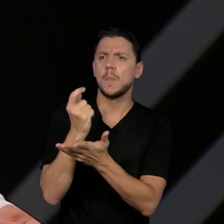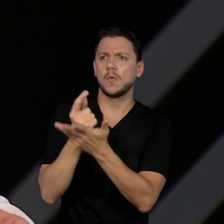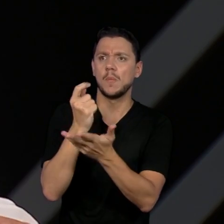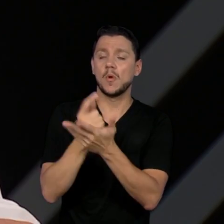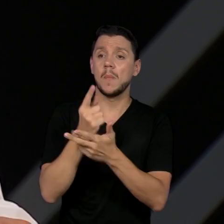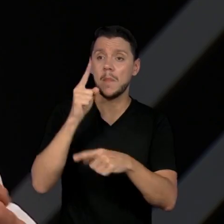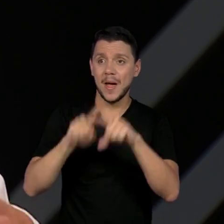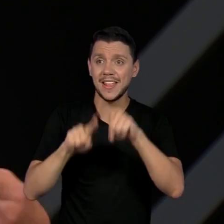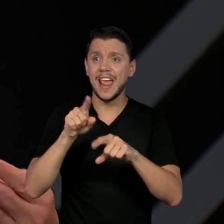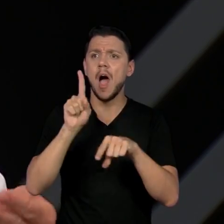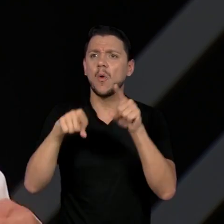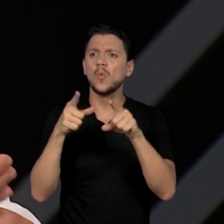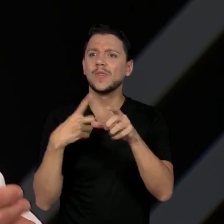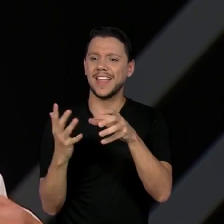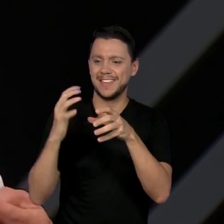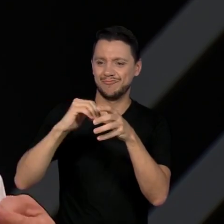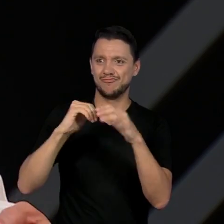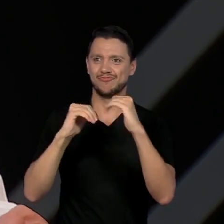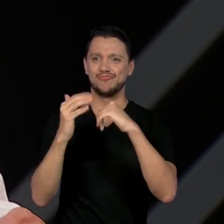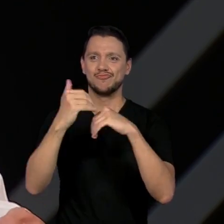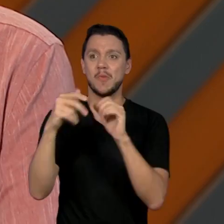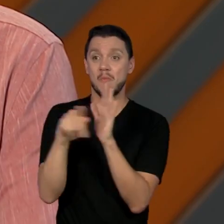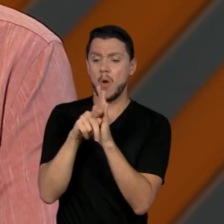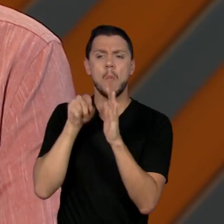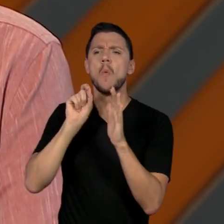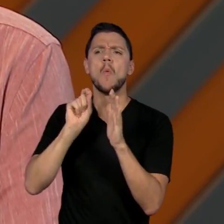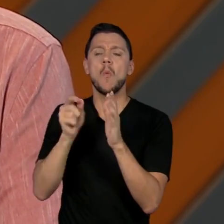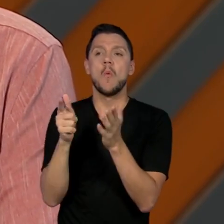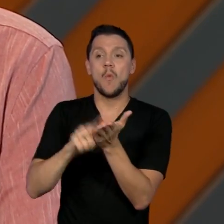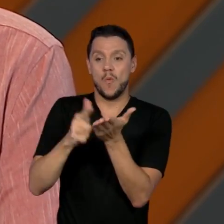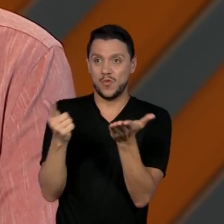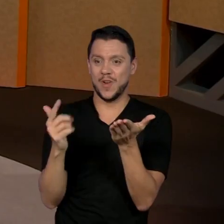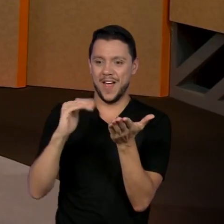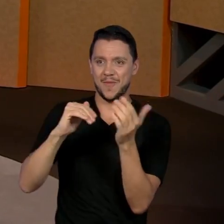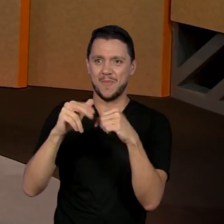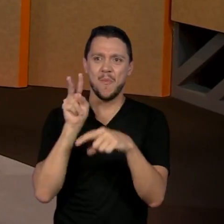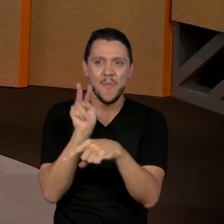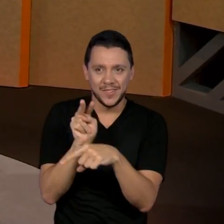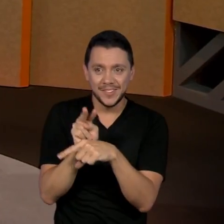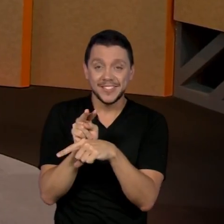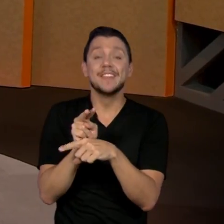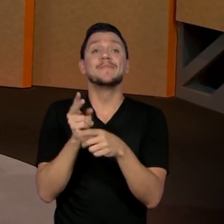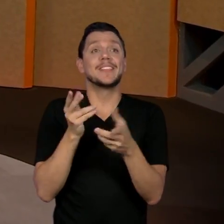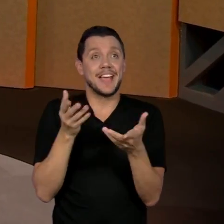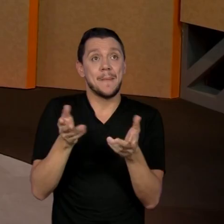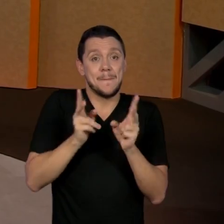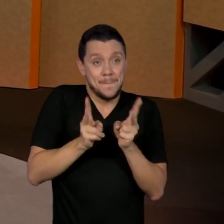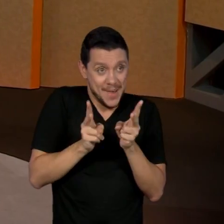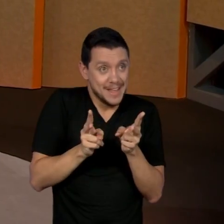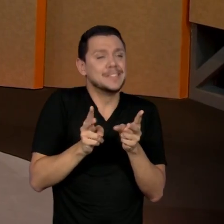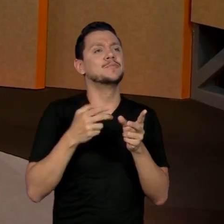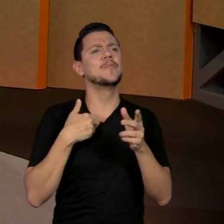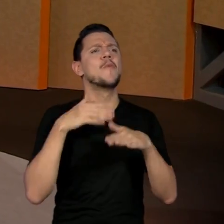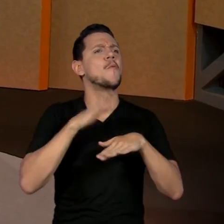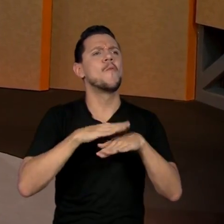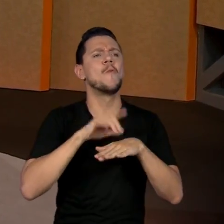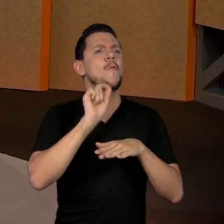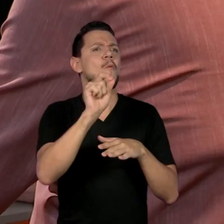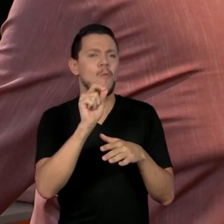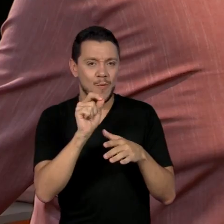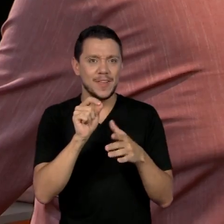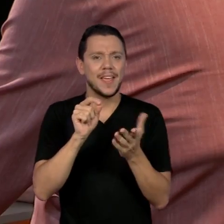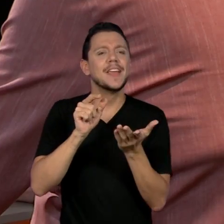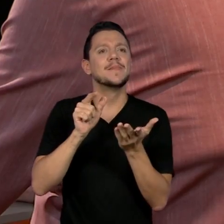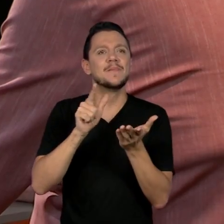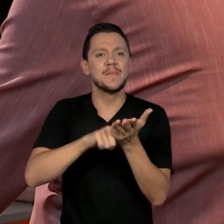materiais eram embrulhados em jornal. Então, é dali que eu fazia os